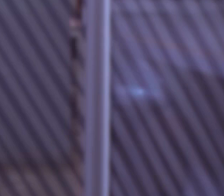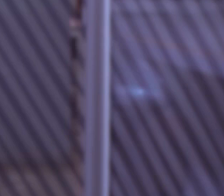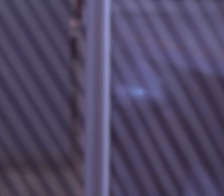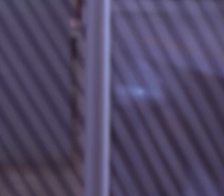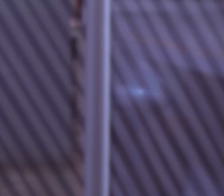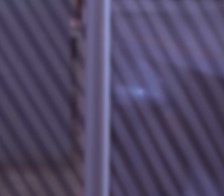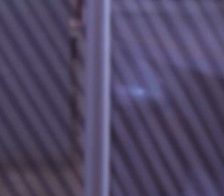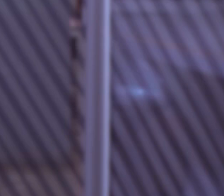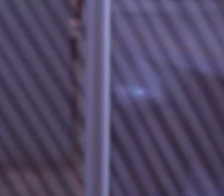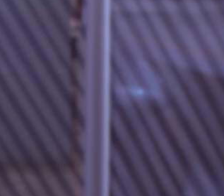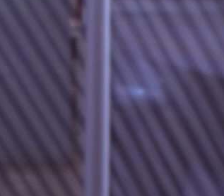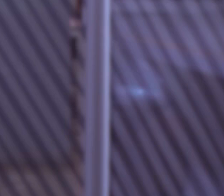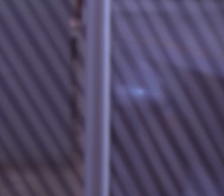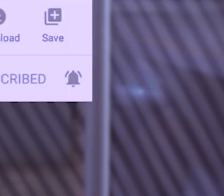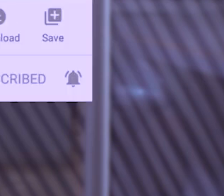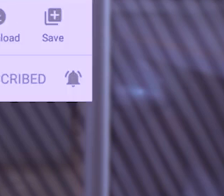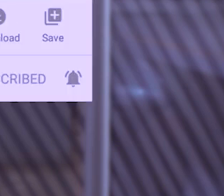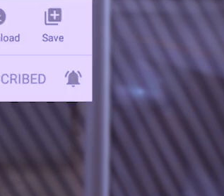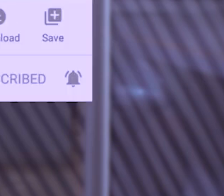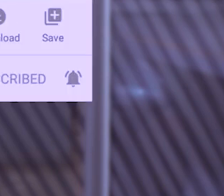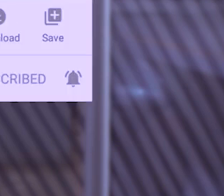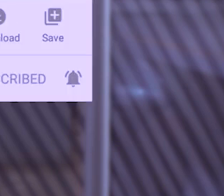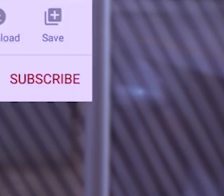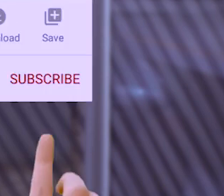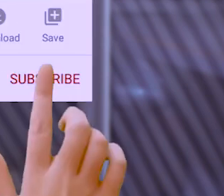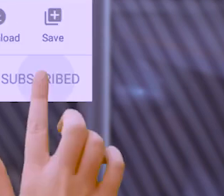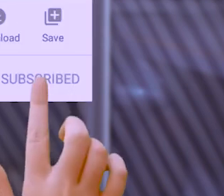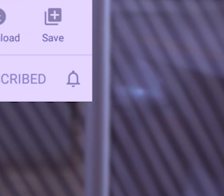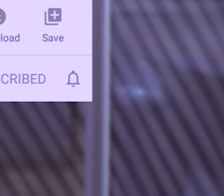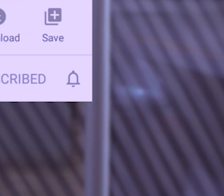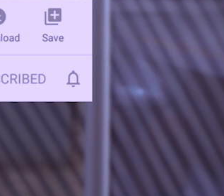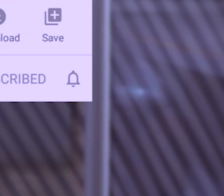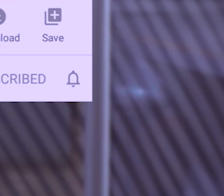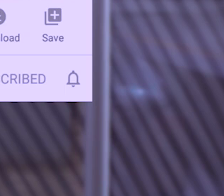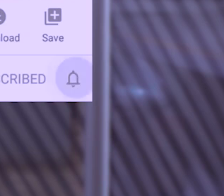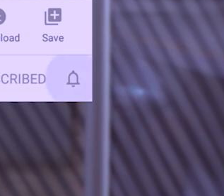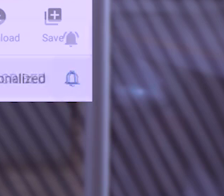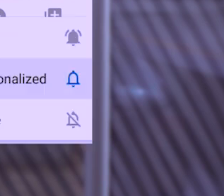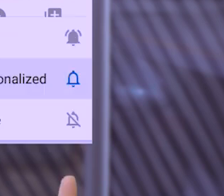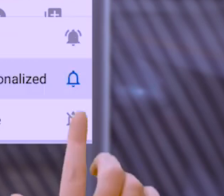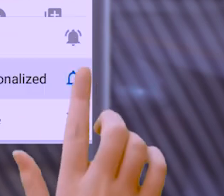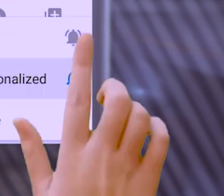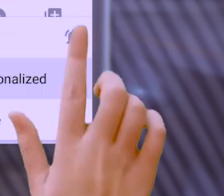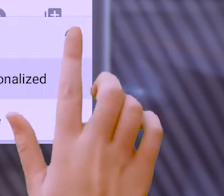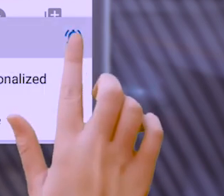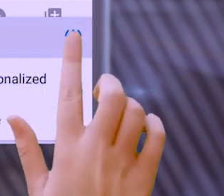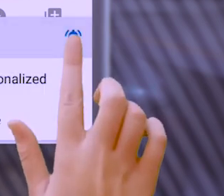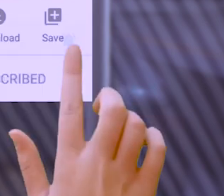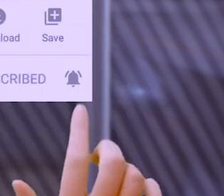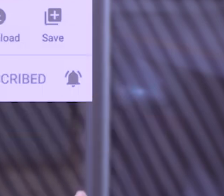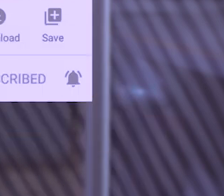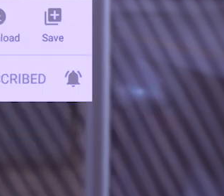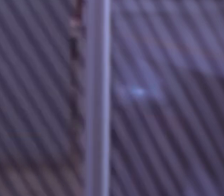Para obter mais informações, não se esqueça de curtir e subscrever no canal social media GMNTV e clique também no botão